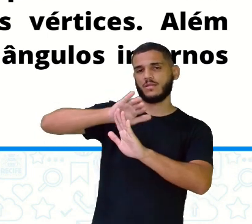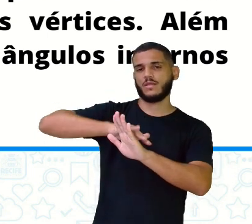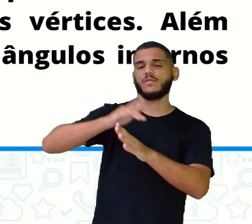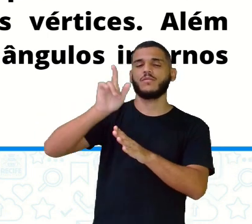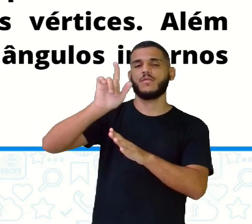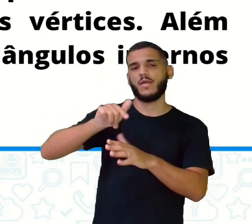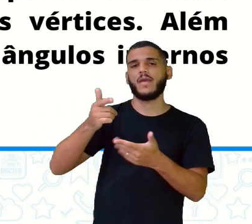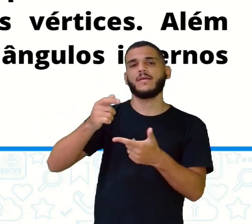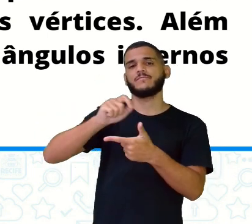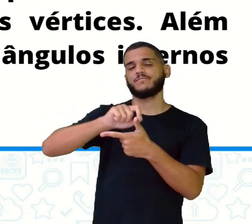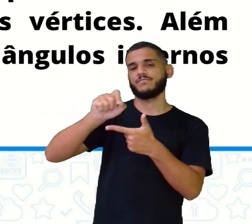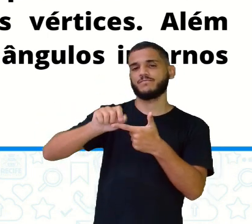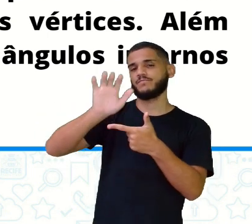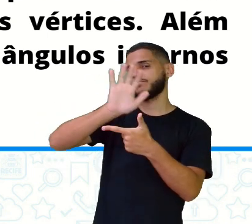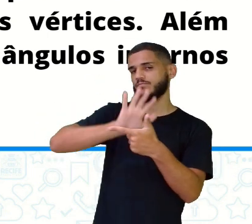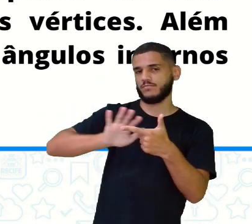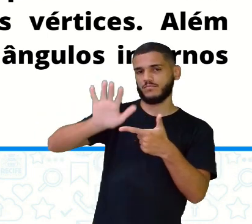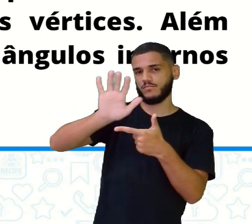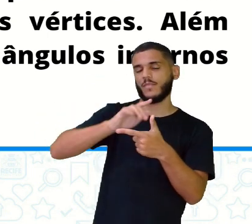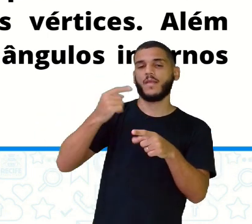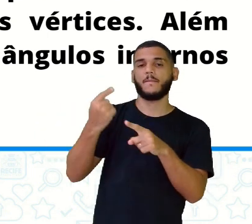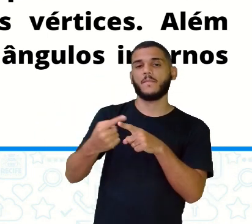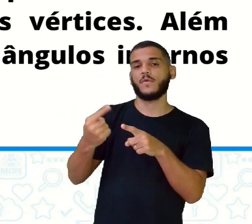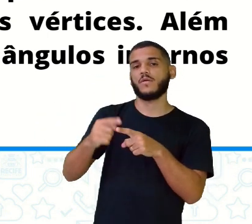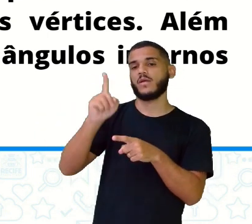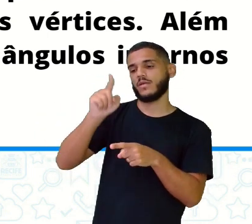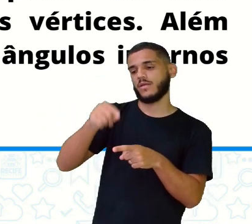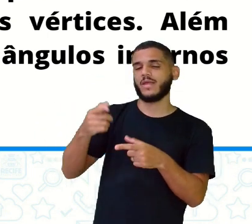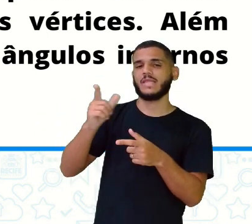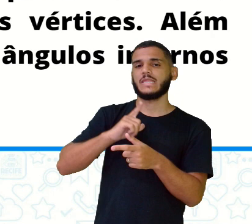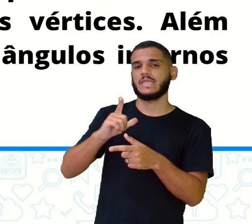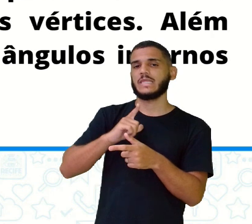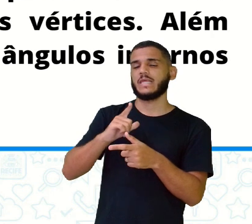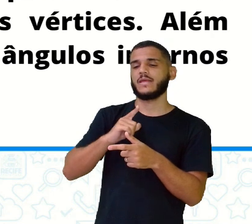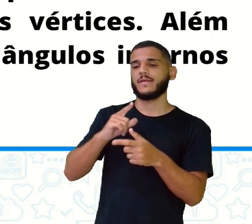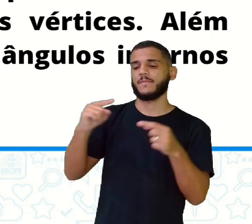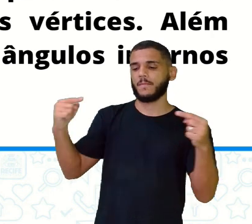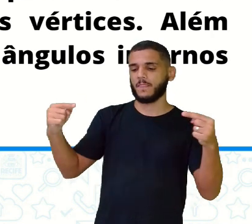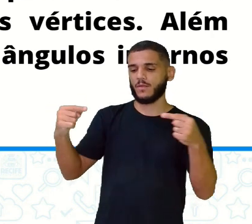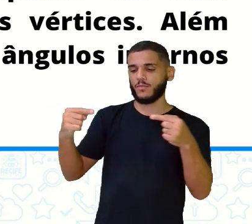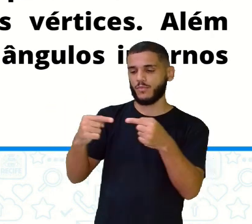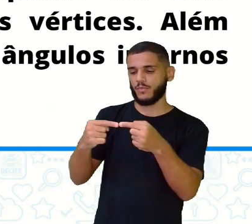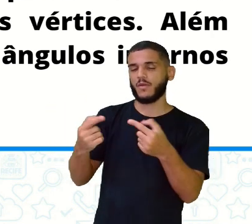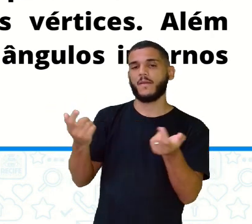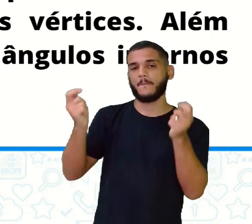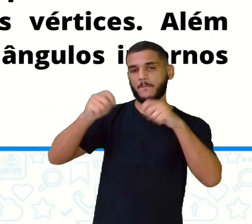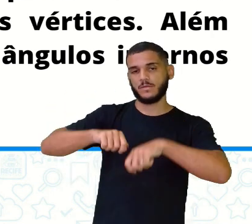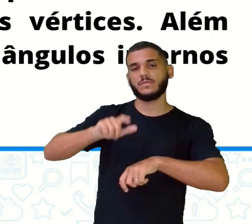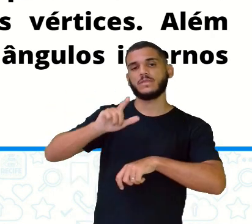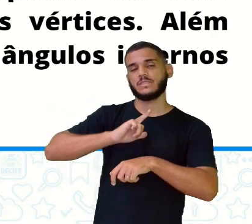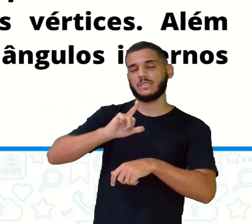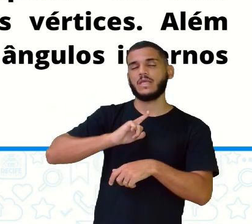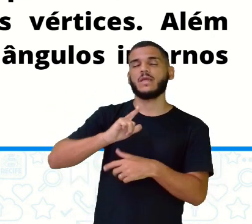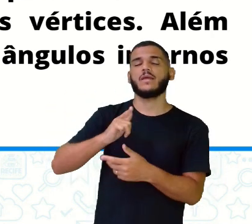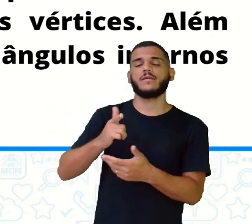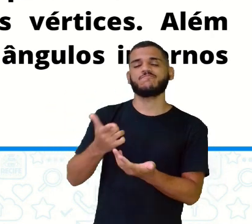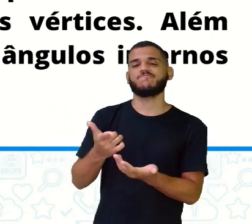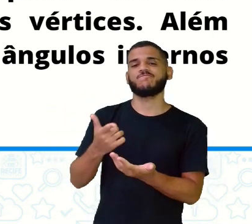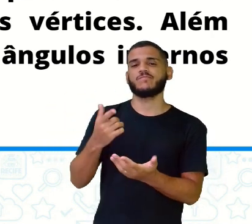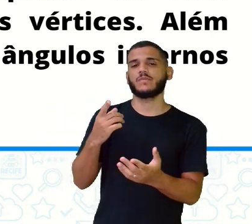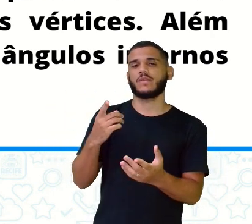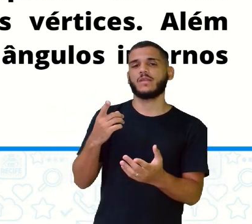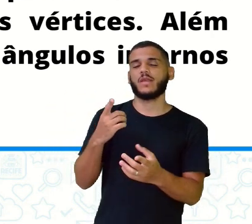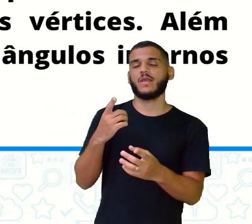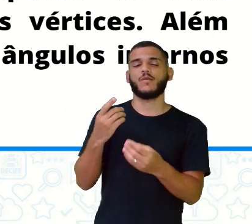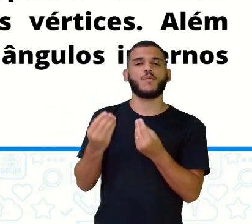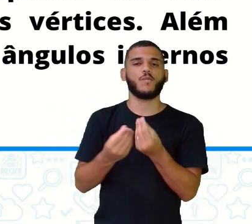é uma figura plana, cujos lados são segmentos de reta. Para ser polígono, esses segmentos de reta encontram-se apenas